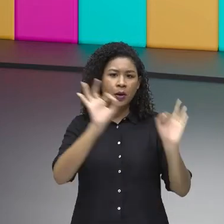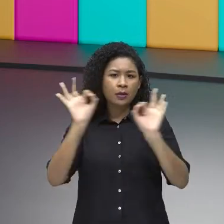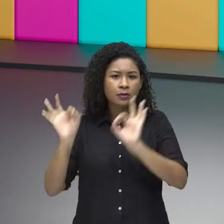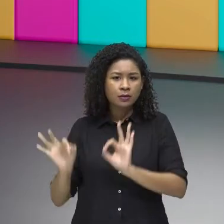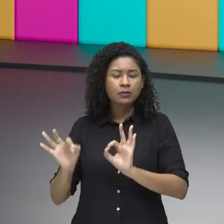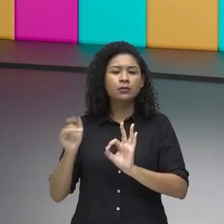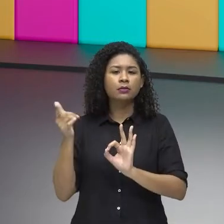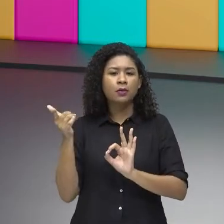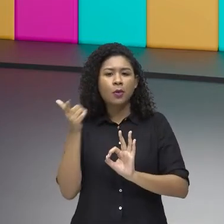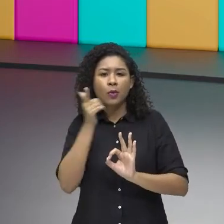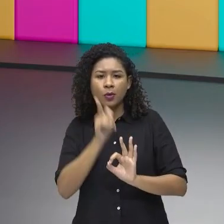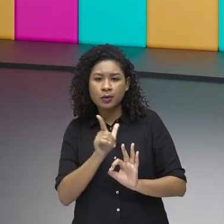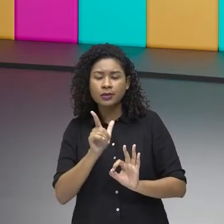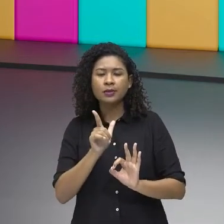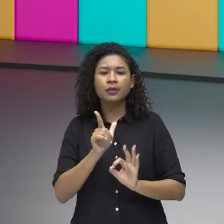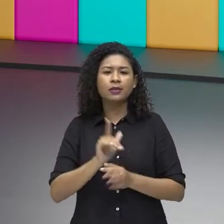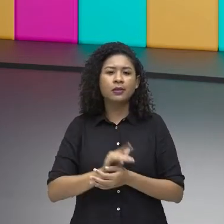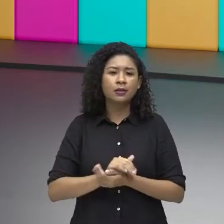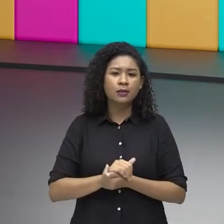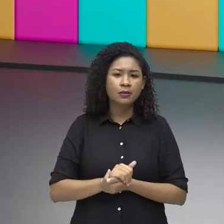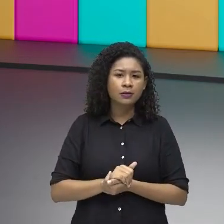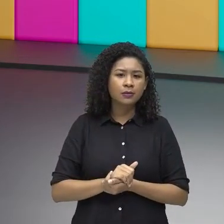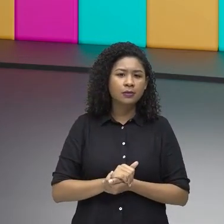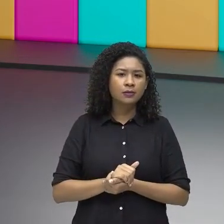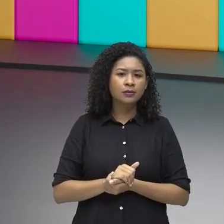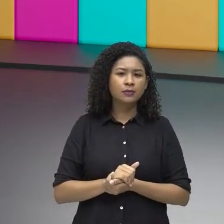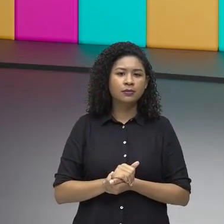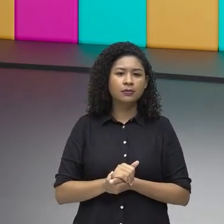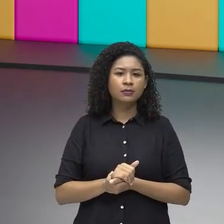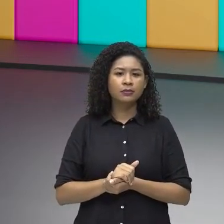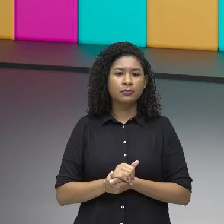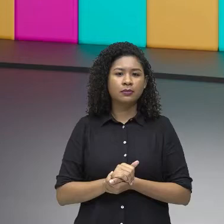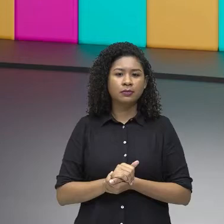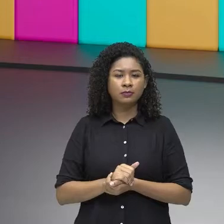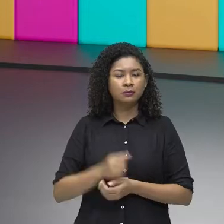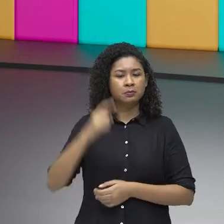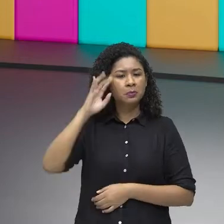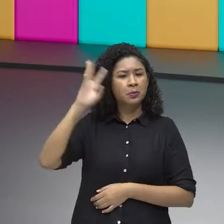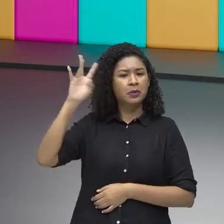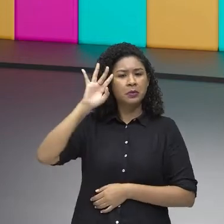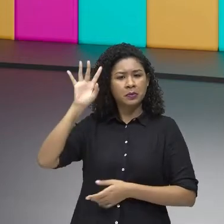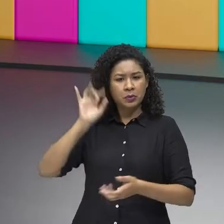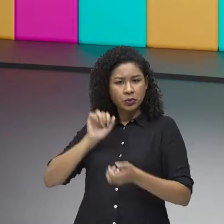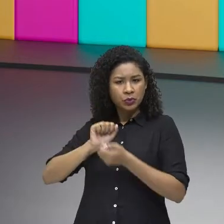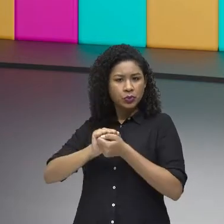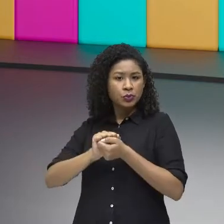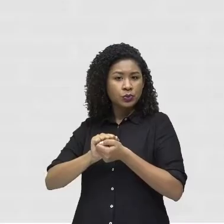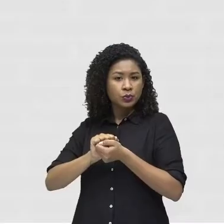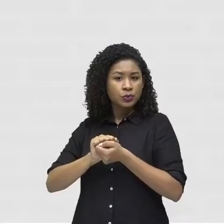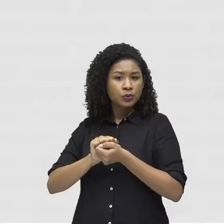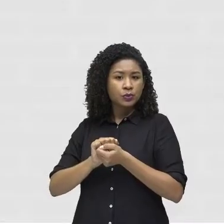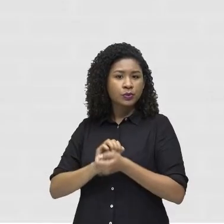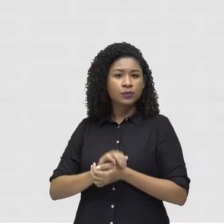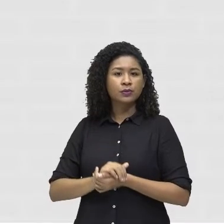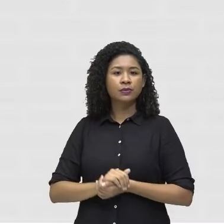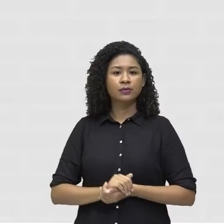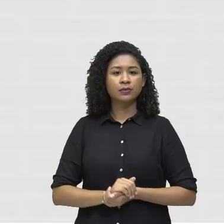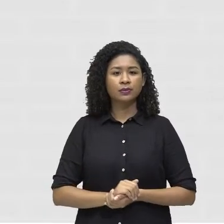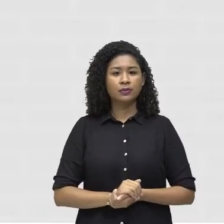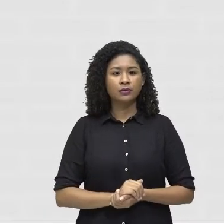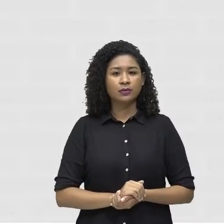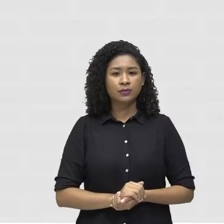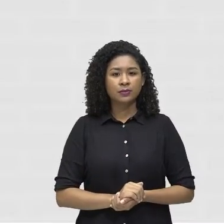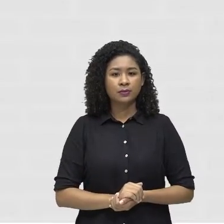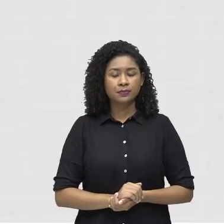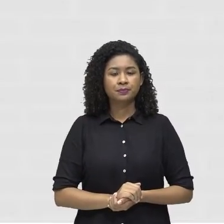estão nos acompanhando e possam refletir conosco aqui. Enquanto a gente está organizando